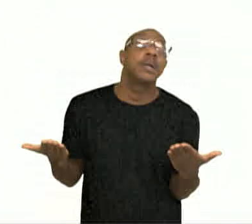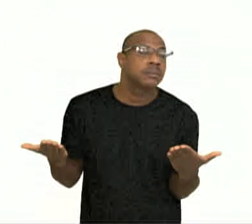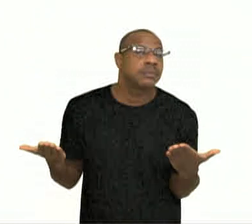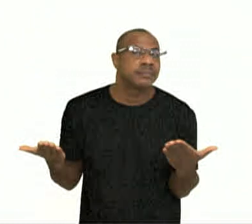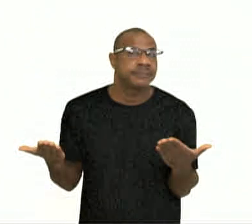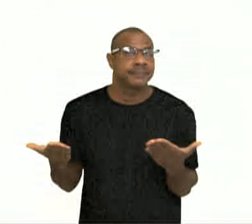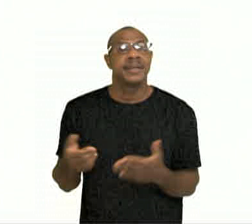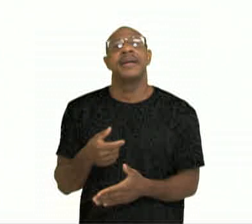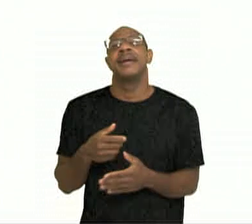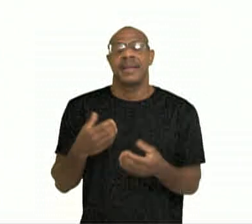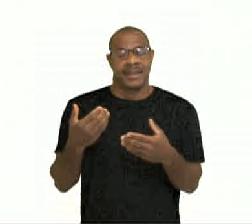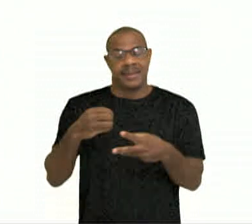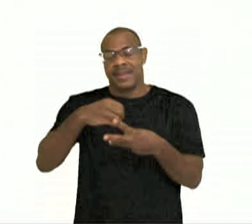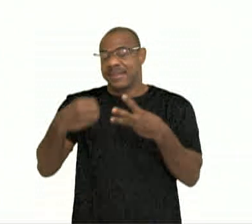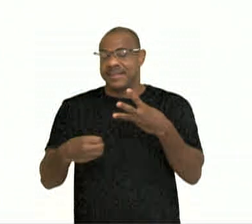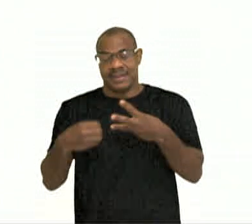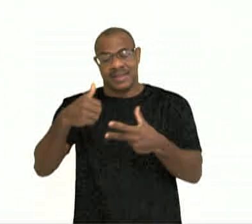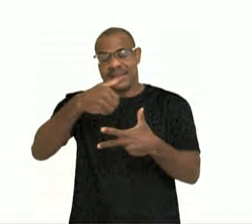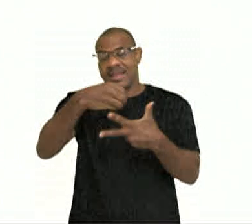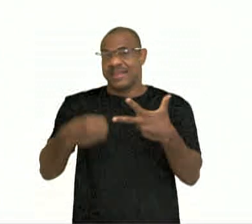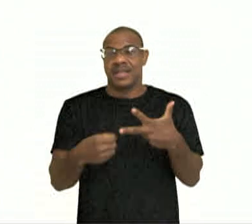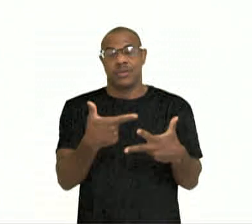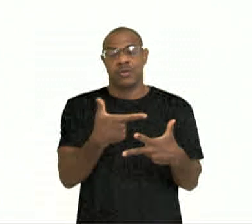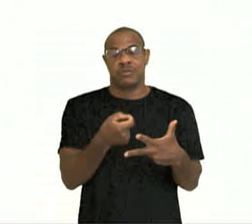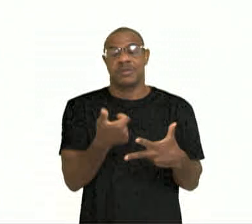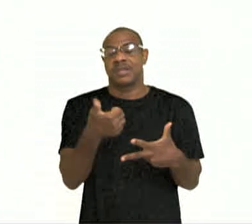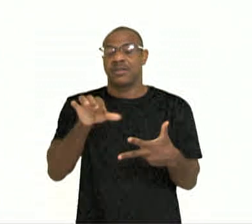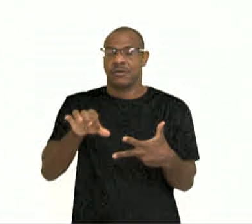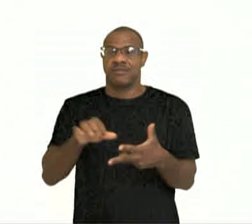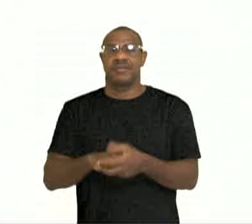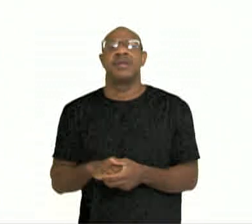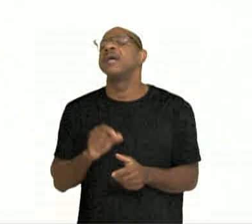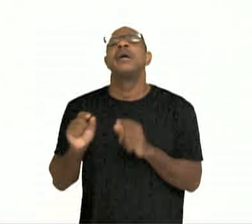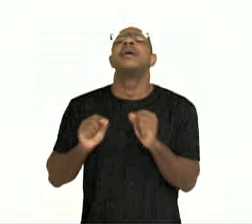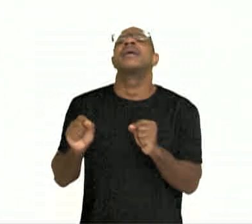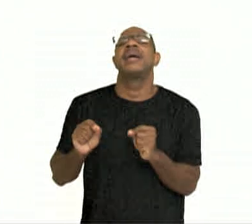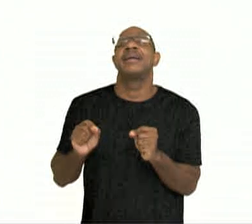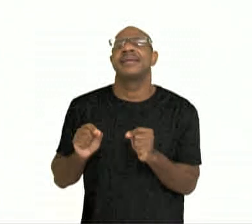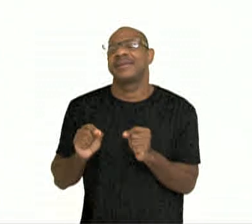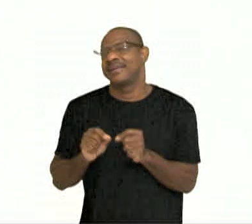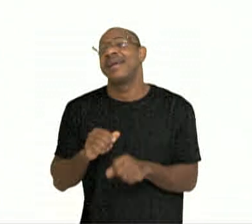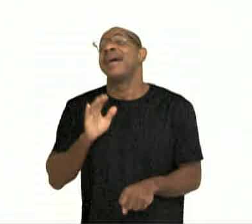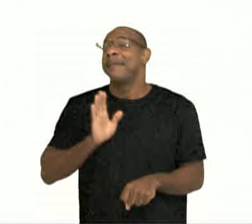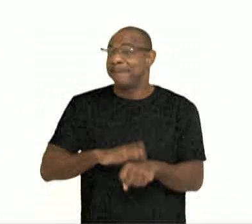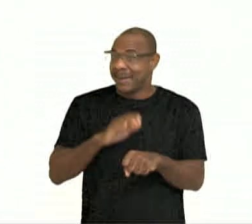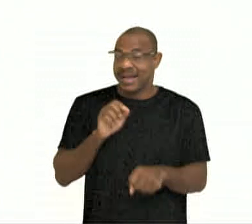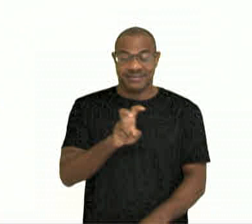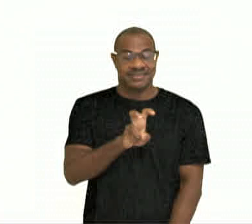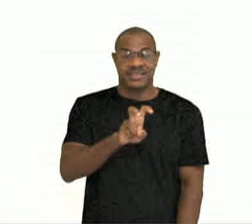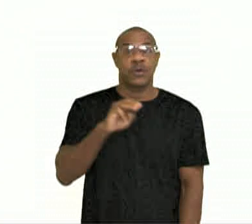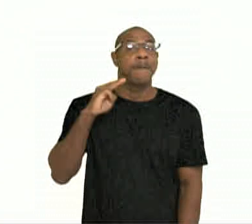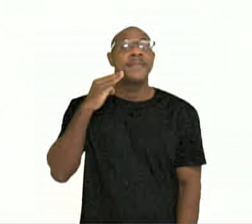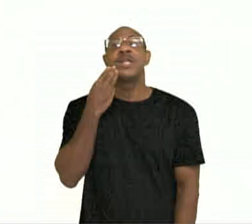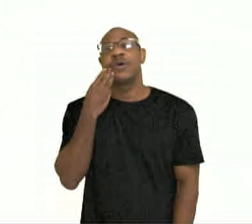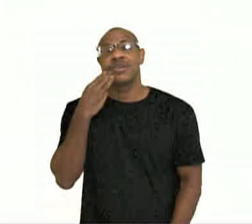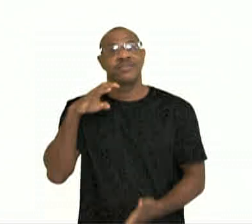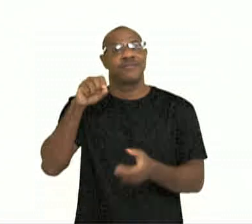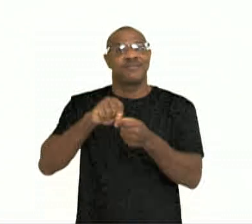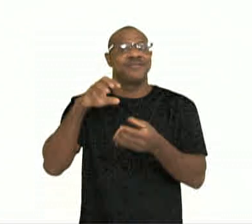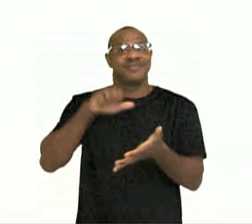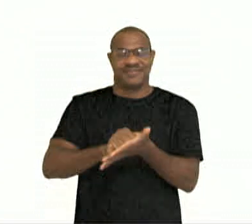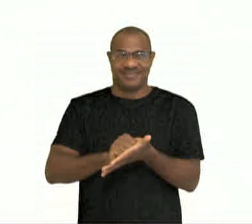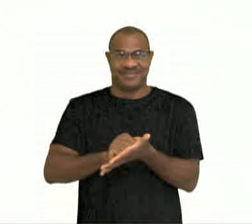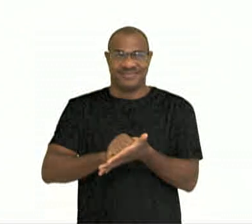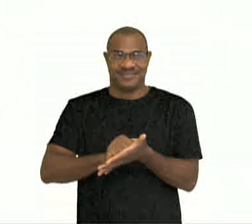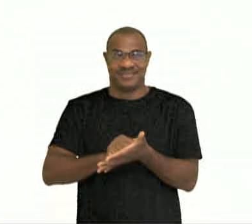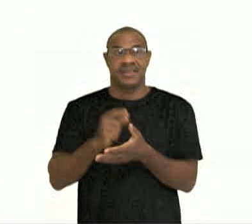2019. Quem? Dos mais de 5 milhões de inscritos confirmados no Enem. Observe, então, os